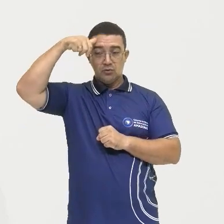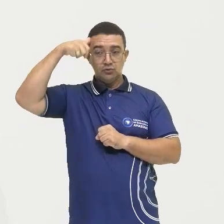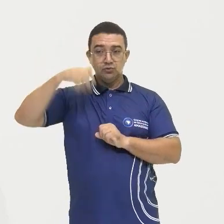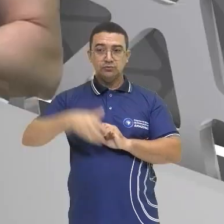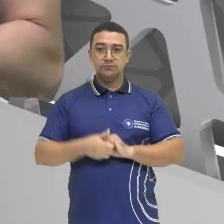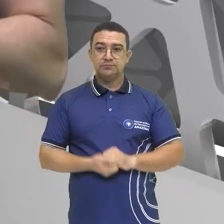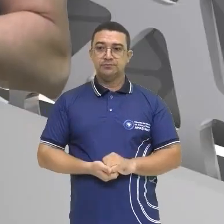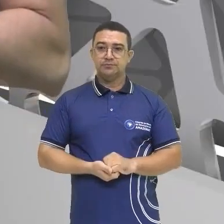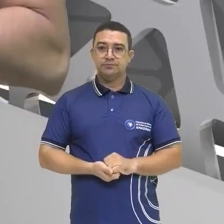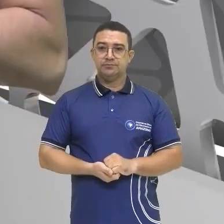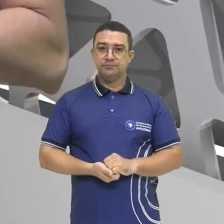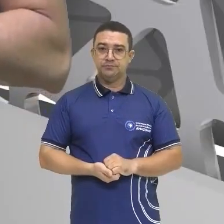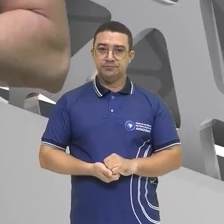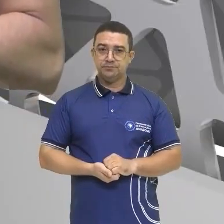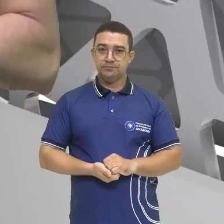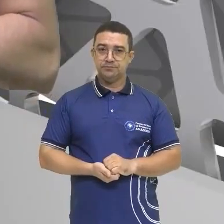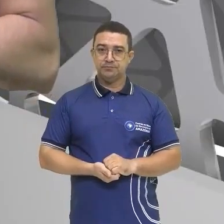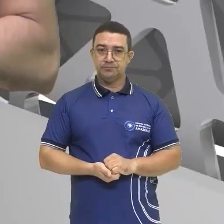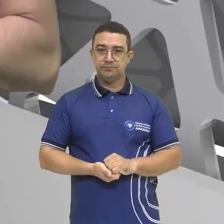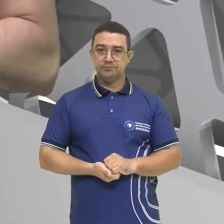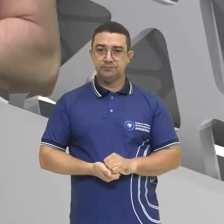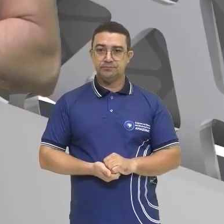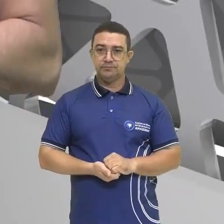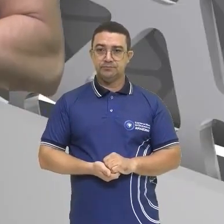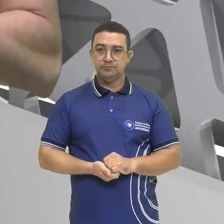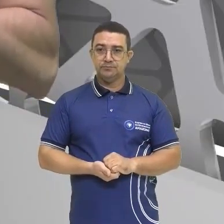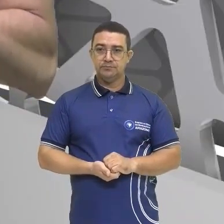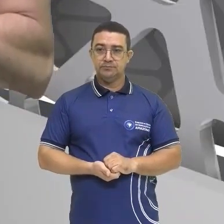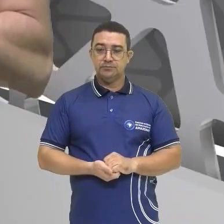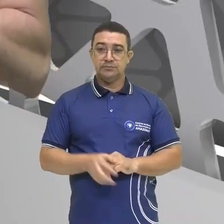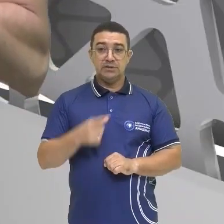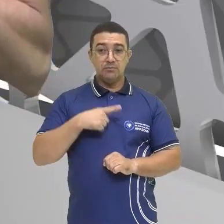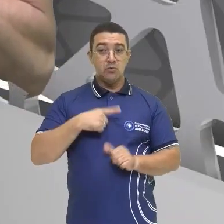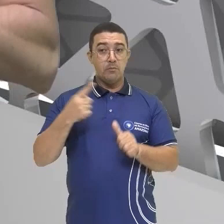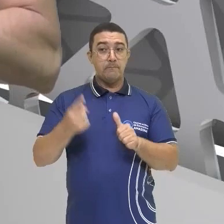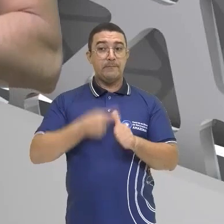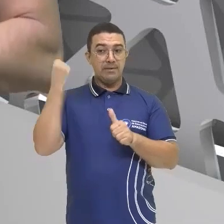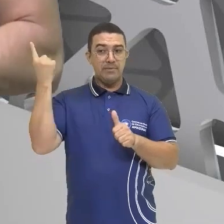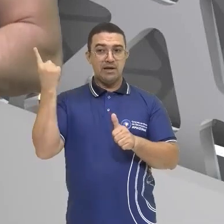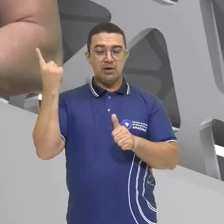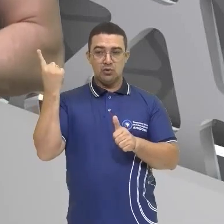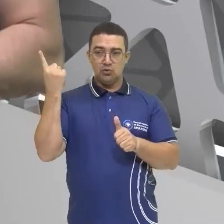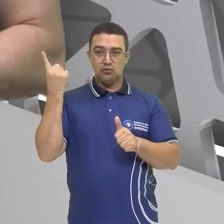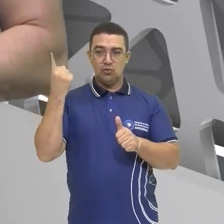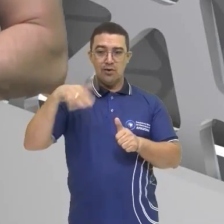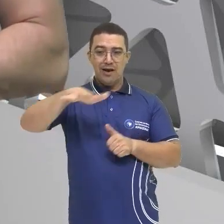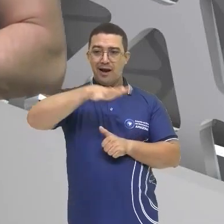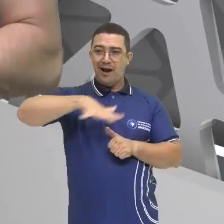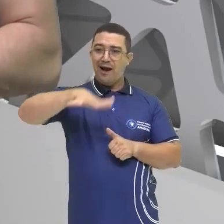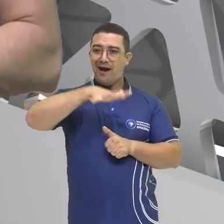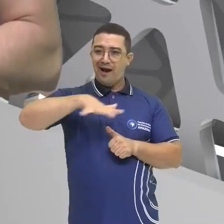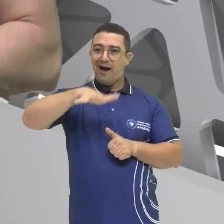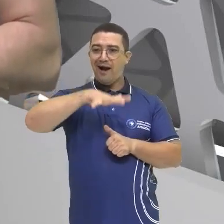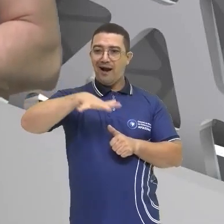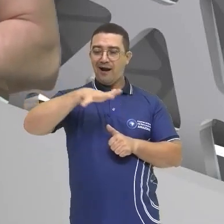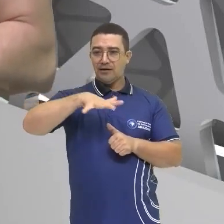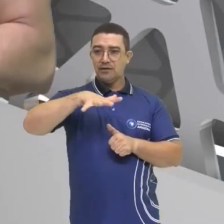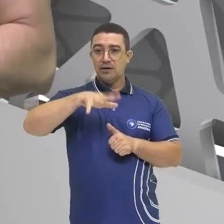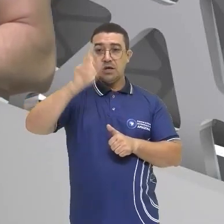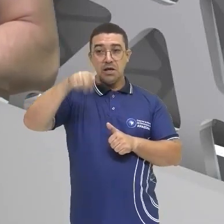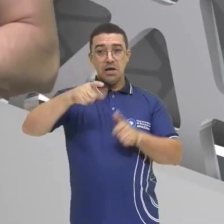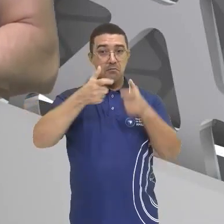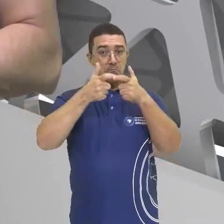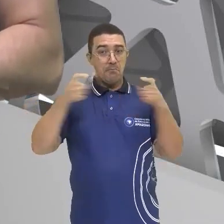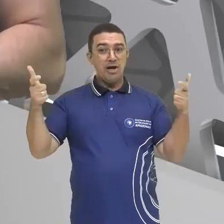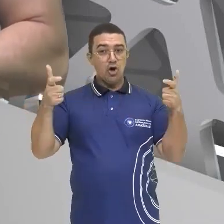lá? Olha só, nós temos o primeiro setor de eletroeletrônico, que é o maior, tudo